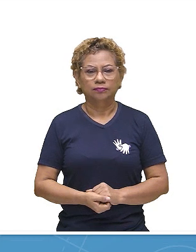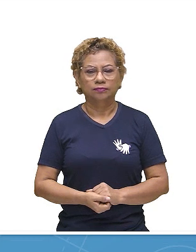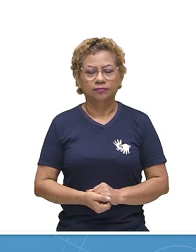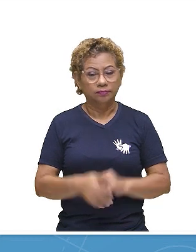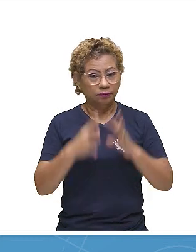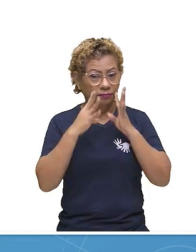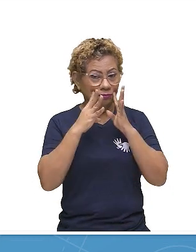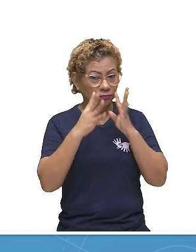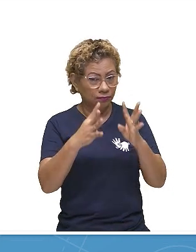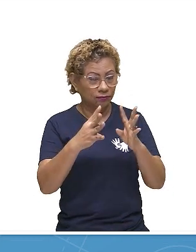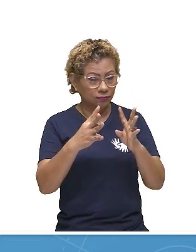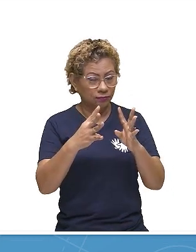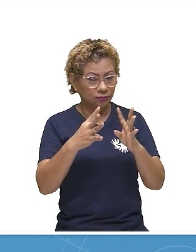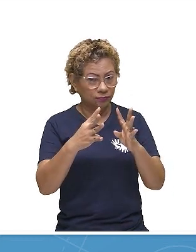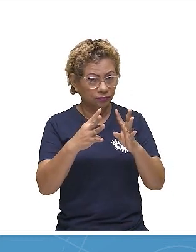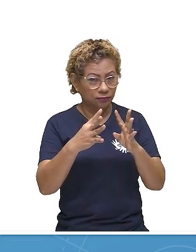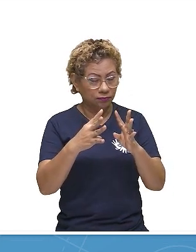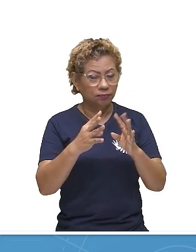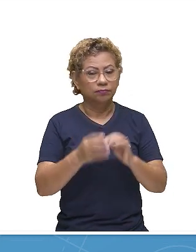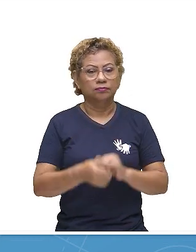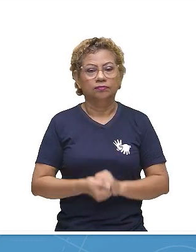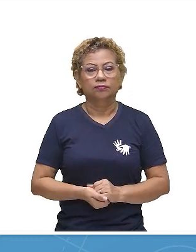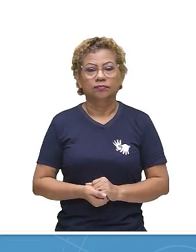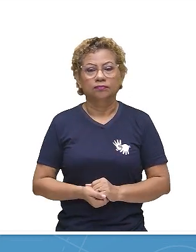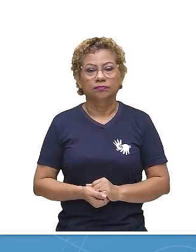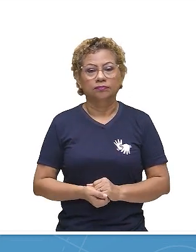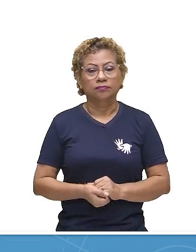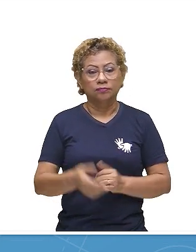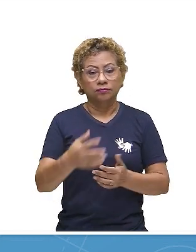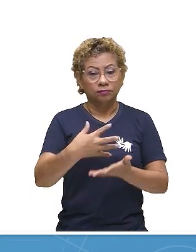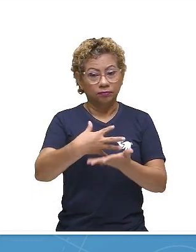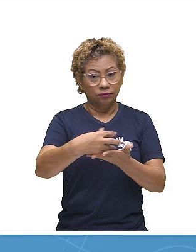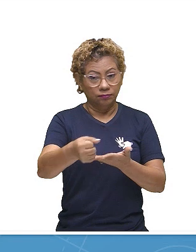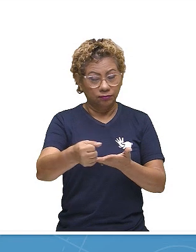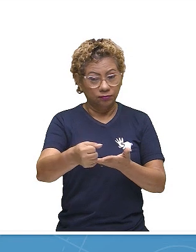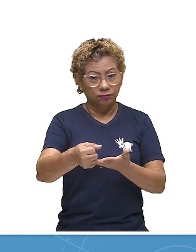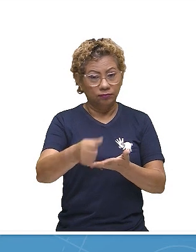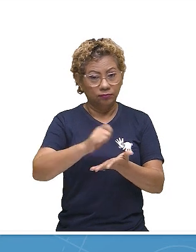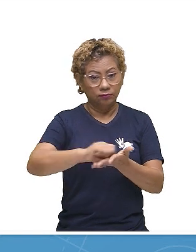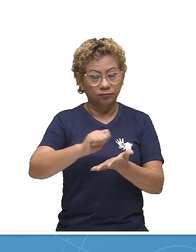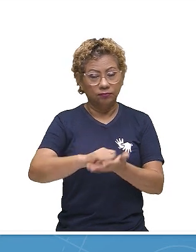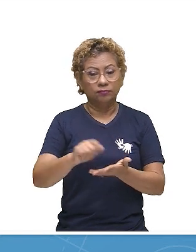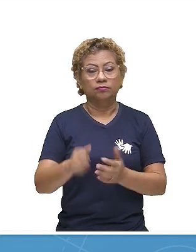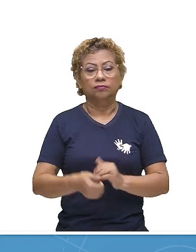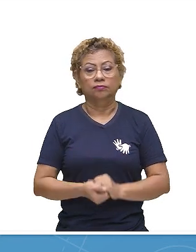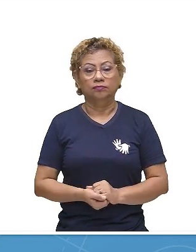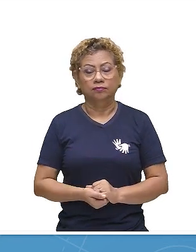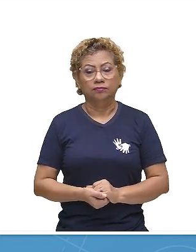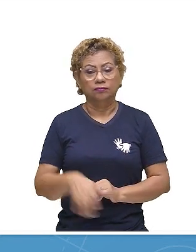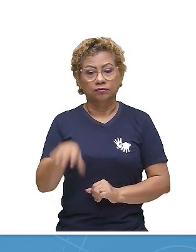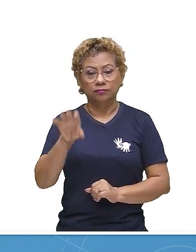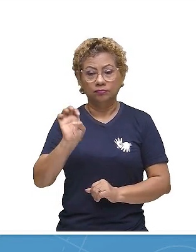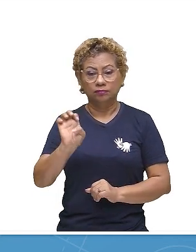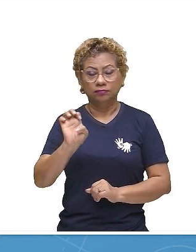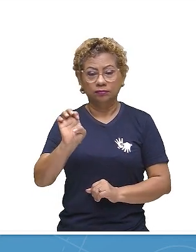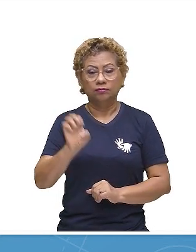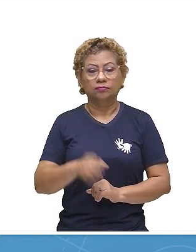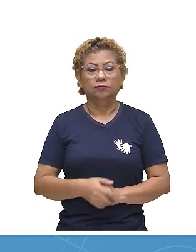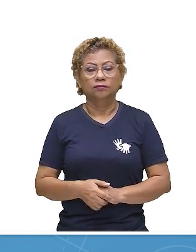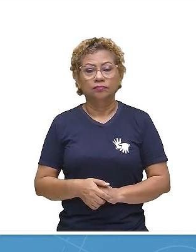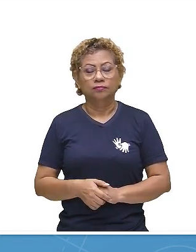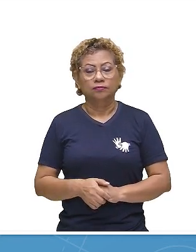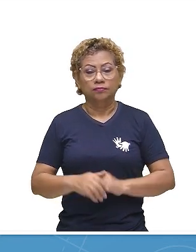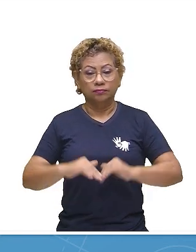Perfeito? O mesmo vai acontecer aqui, no caso, eu vou até fazer aqui do lado, para não apagar lá em cima. Posso separar aqui os radicandos, né?